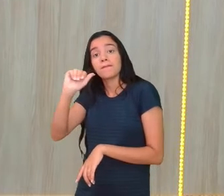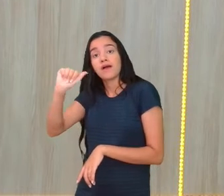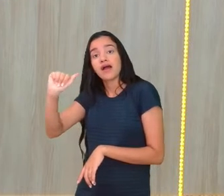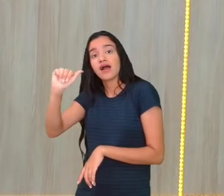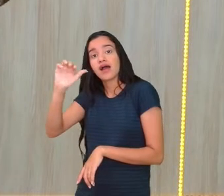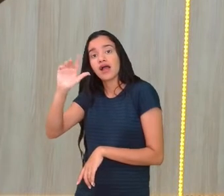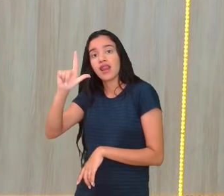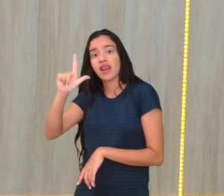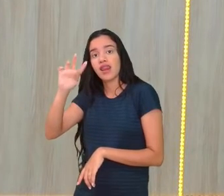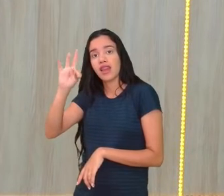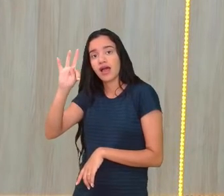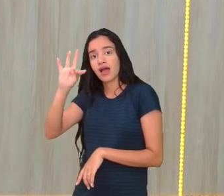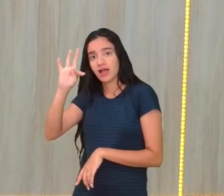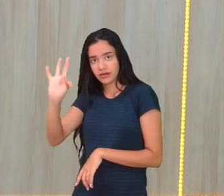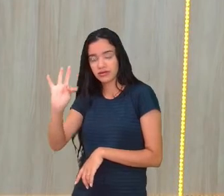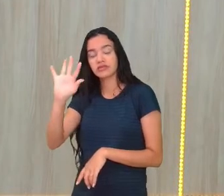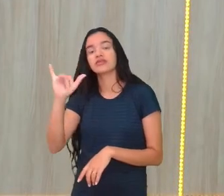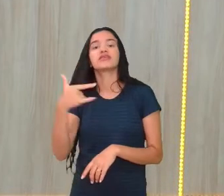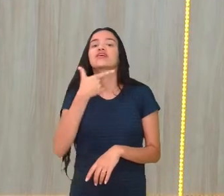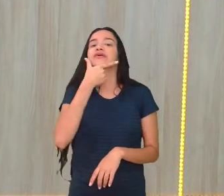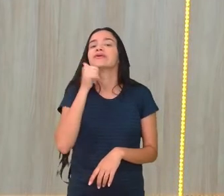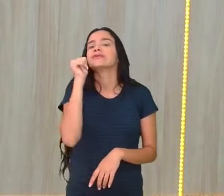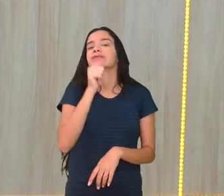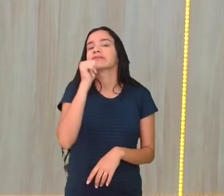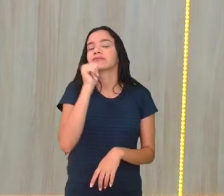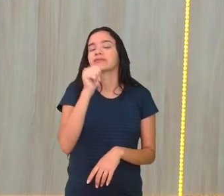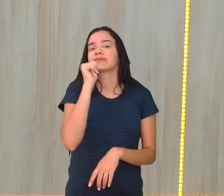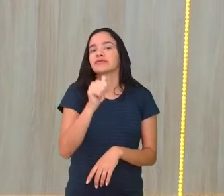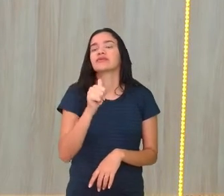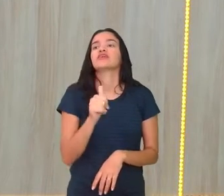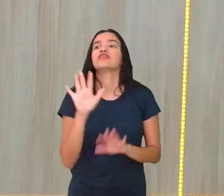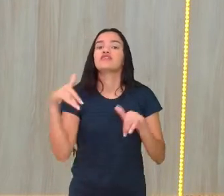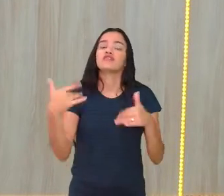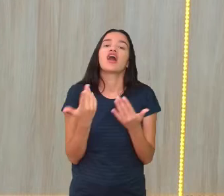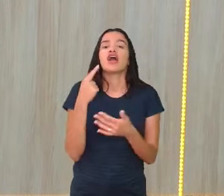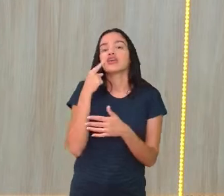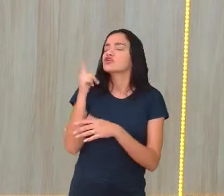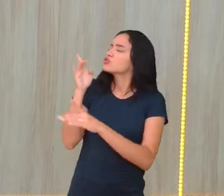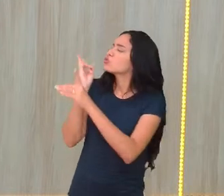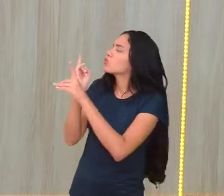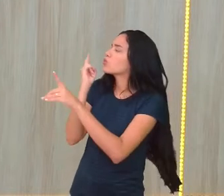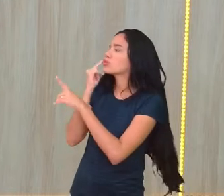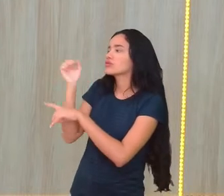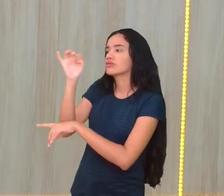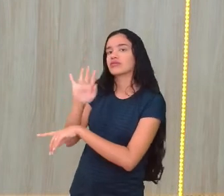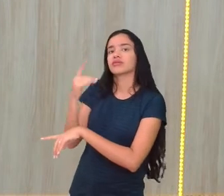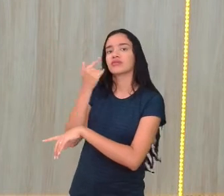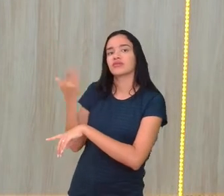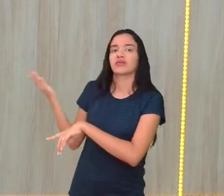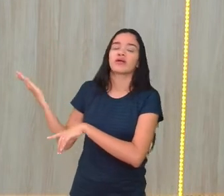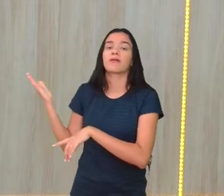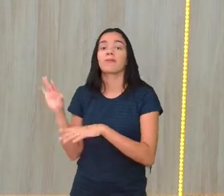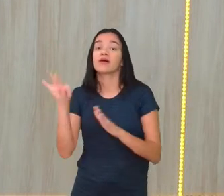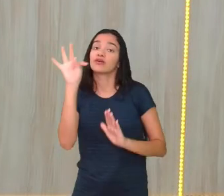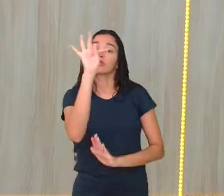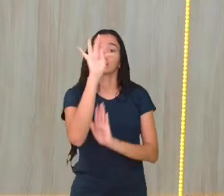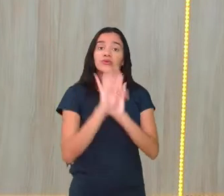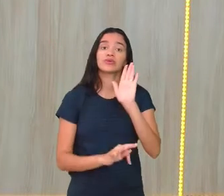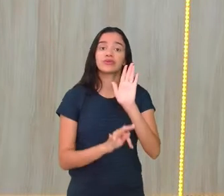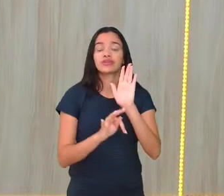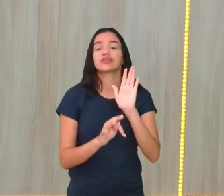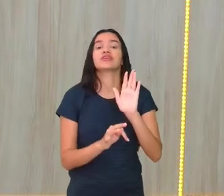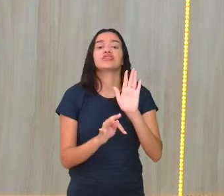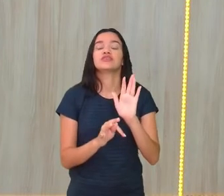vai encontrar também muitos relatos, né, dessas divindades fenícias, descritos ali, né, nos textos do